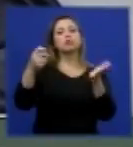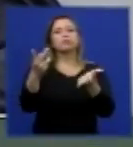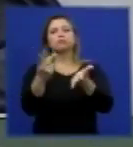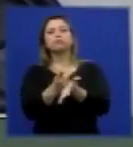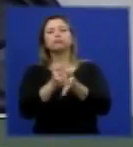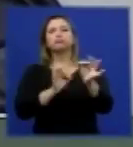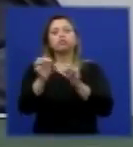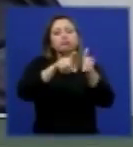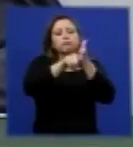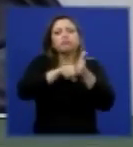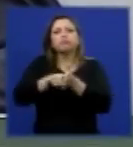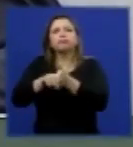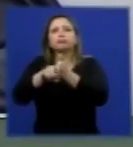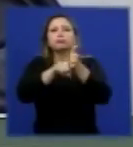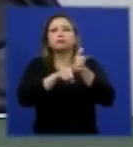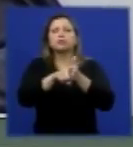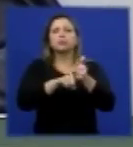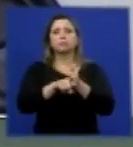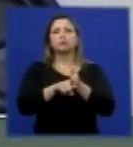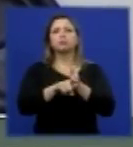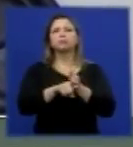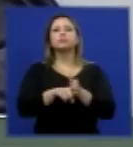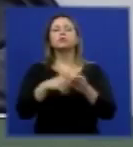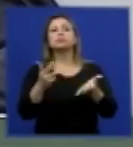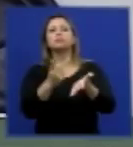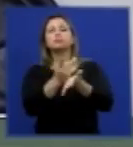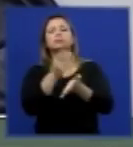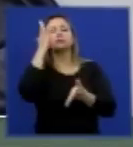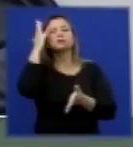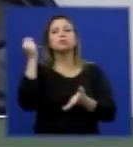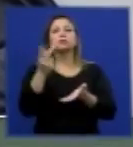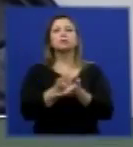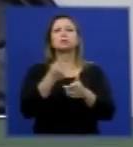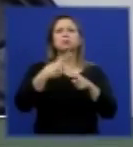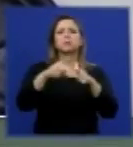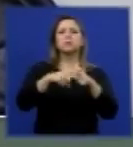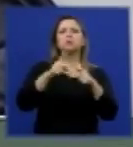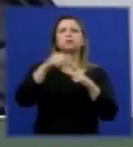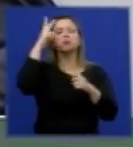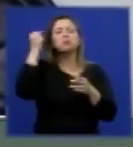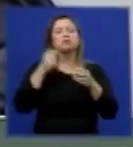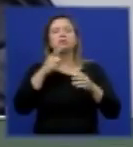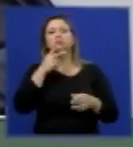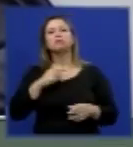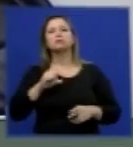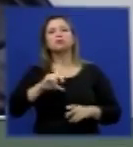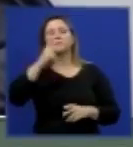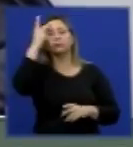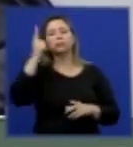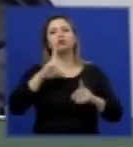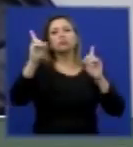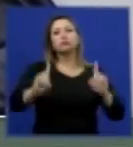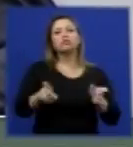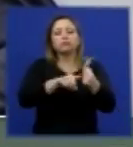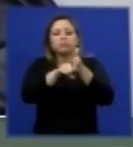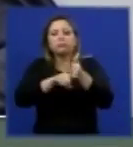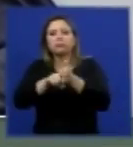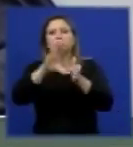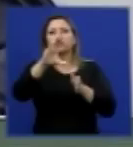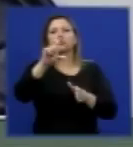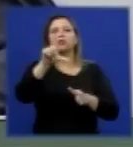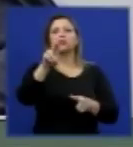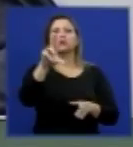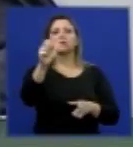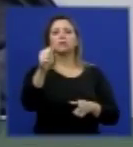se deu no caso da ação direta de inconstitucionalidade das células-tronco e foi presidida pelo